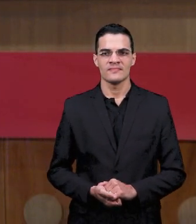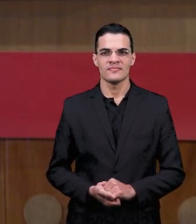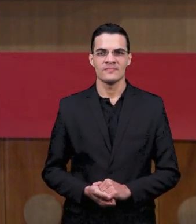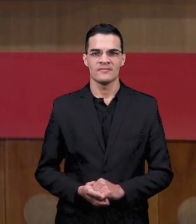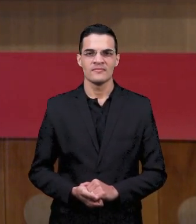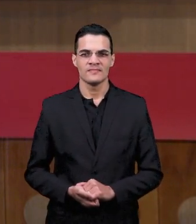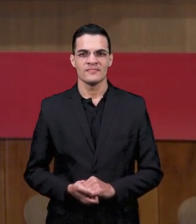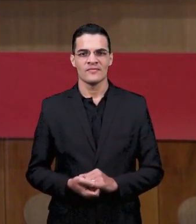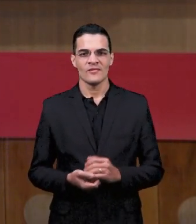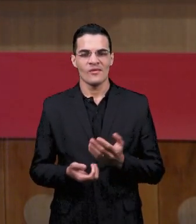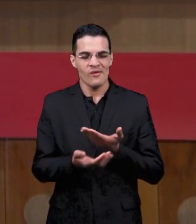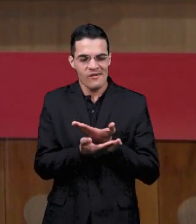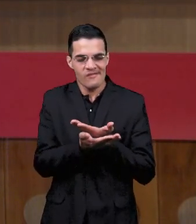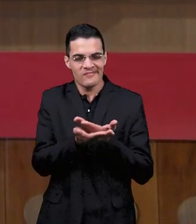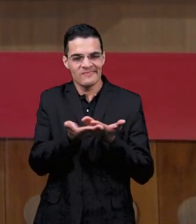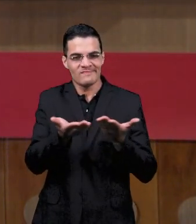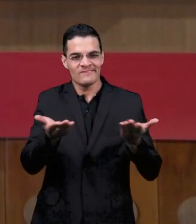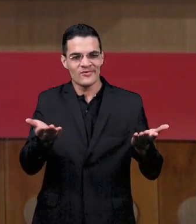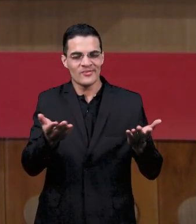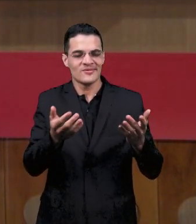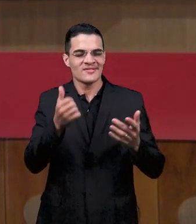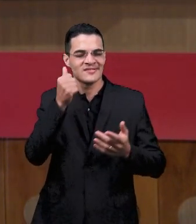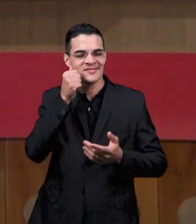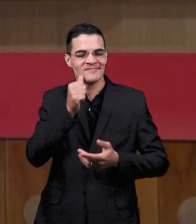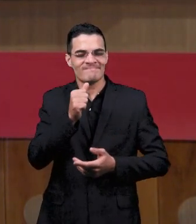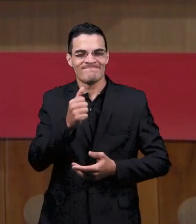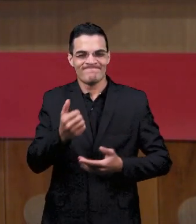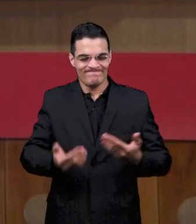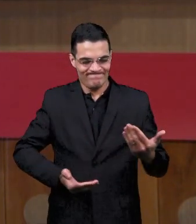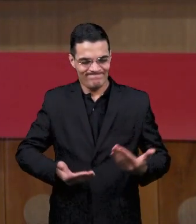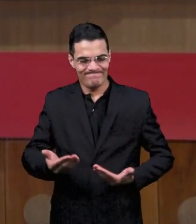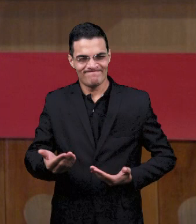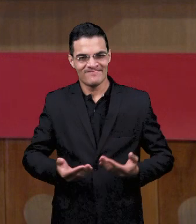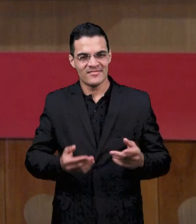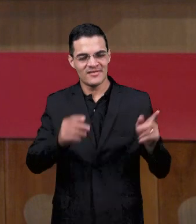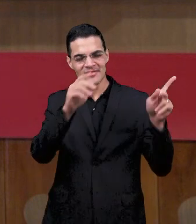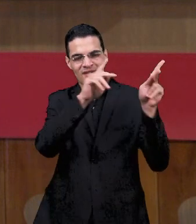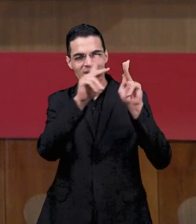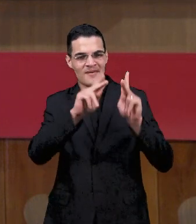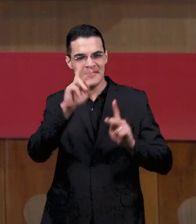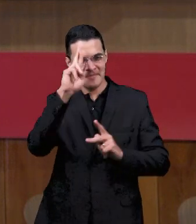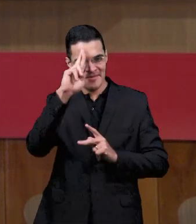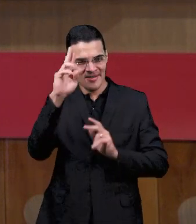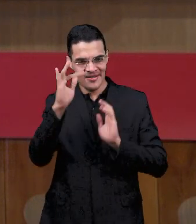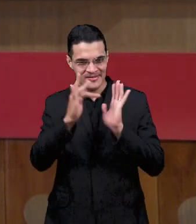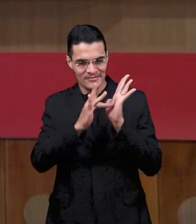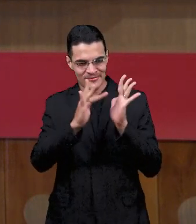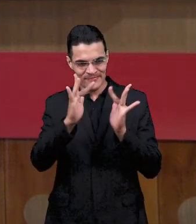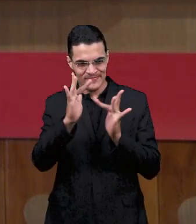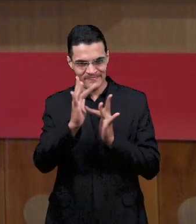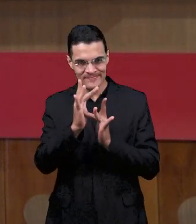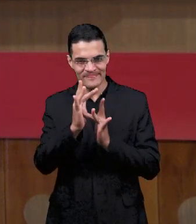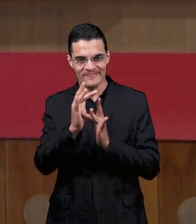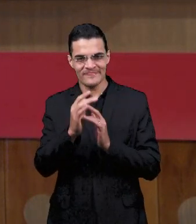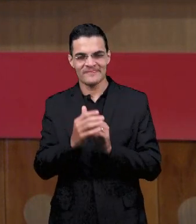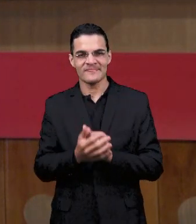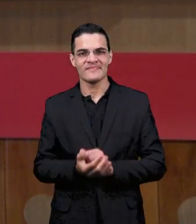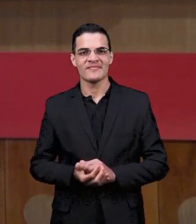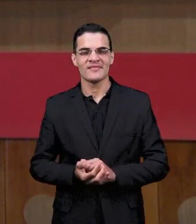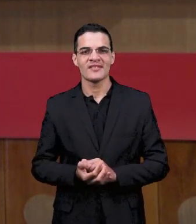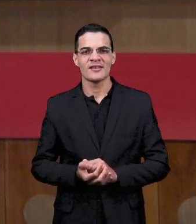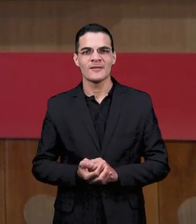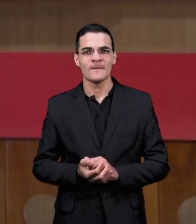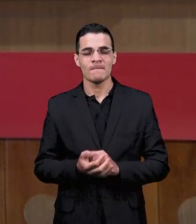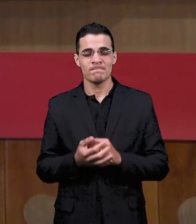Nós saudamos a todas as irmãs com a paz do Senhor e queríamos já no